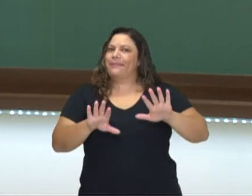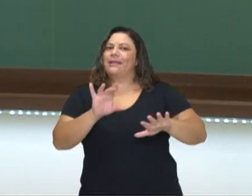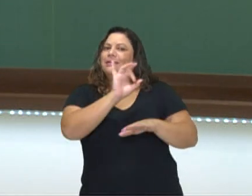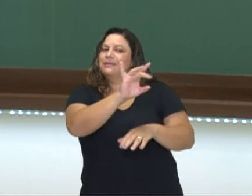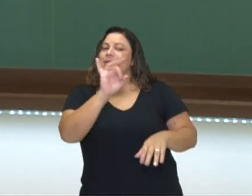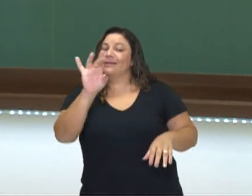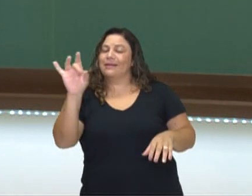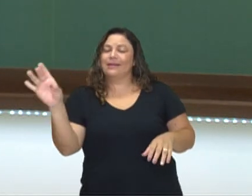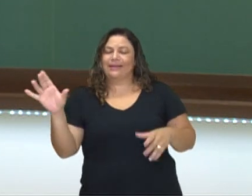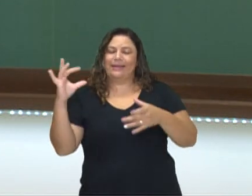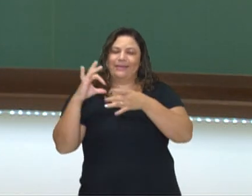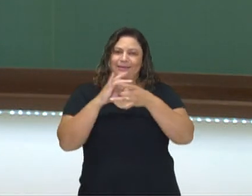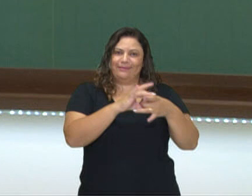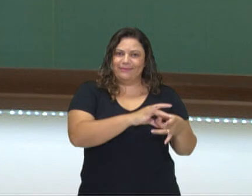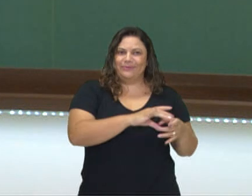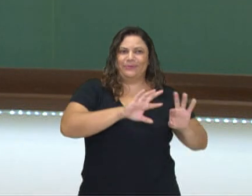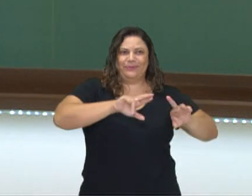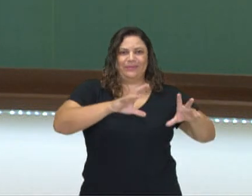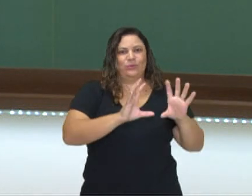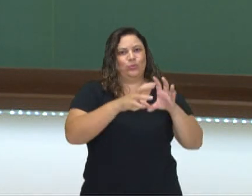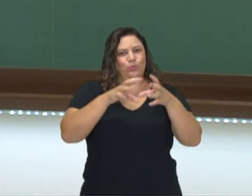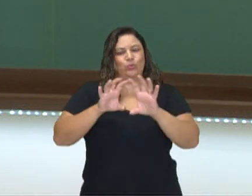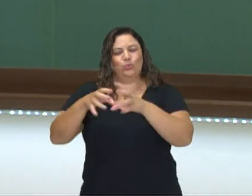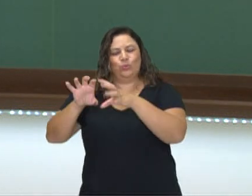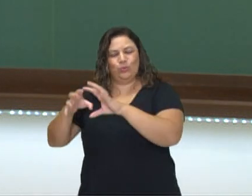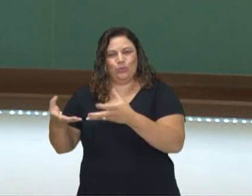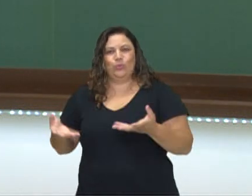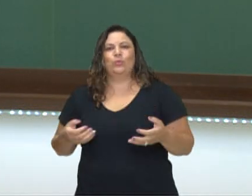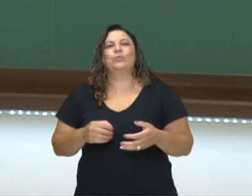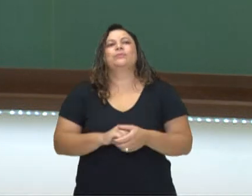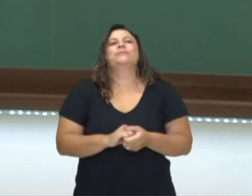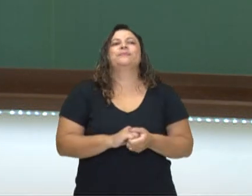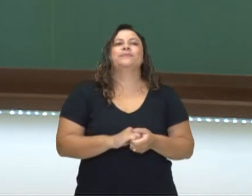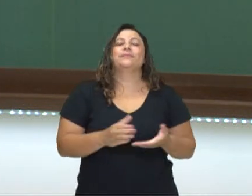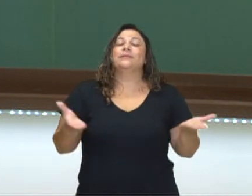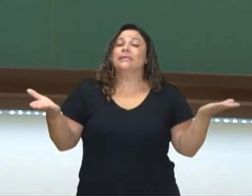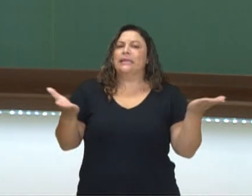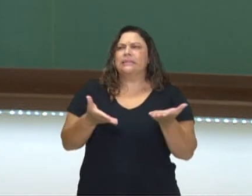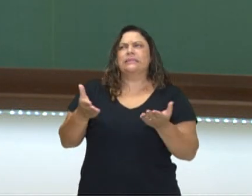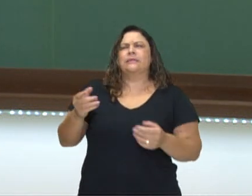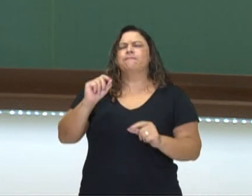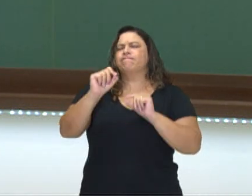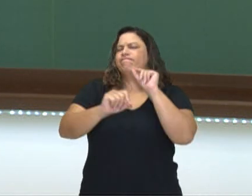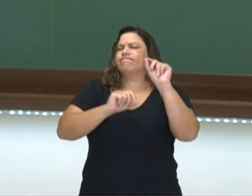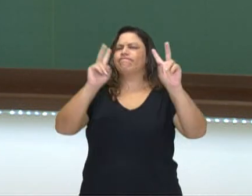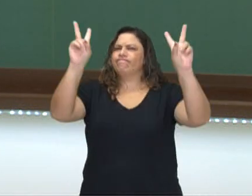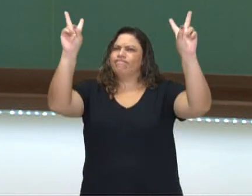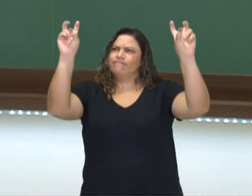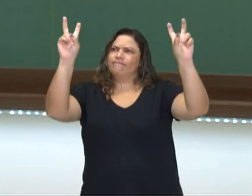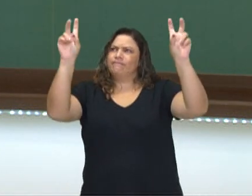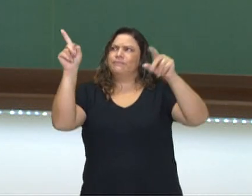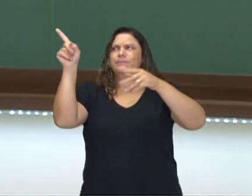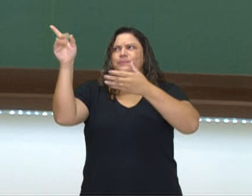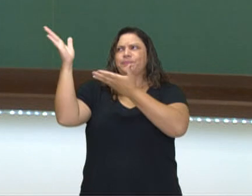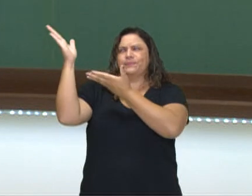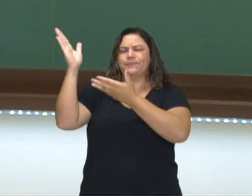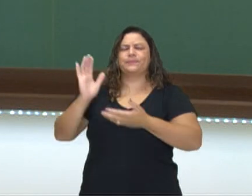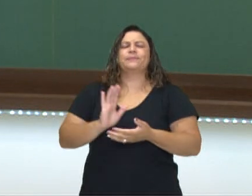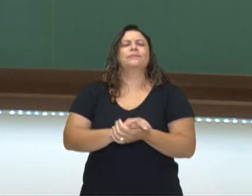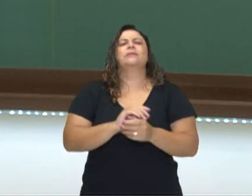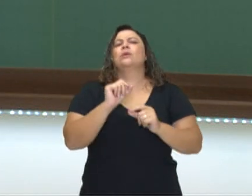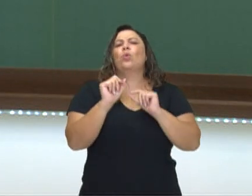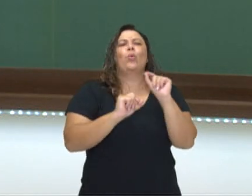cada contexto, tá? E aí entra justamente essa noção de relativismo cultural. O